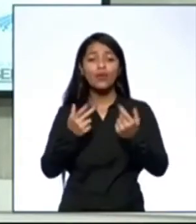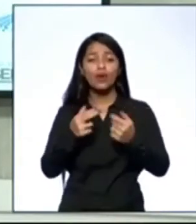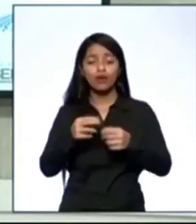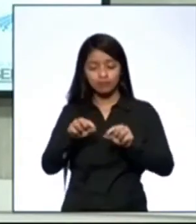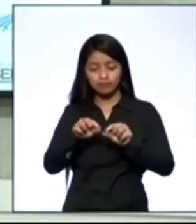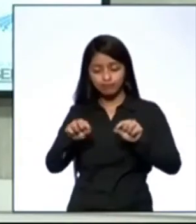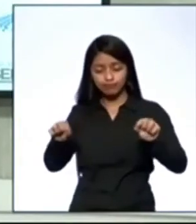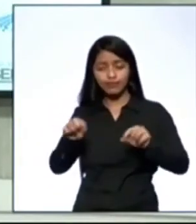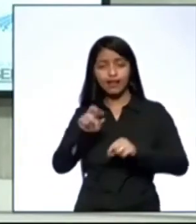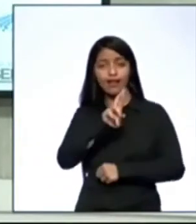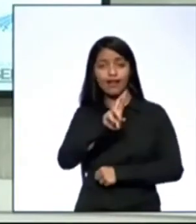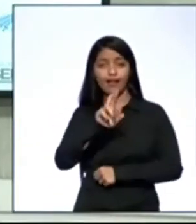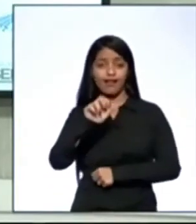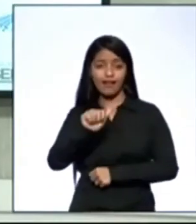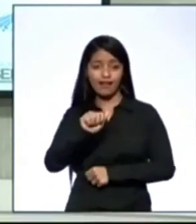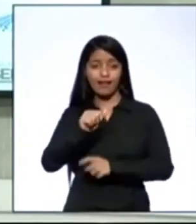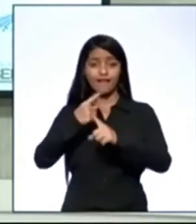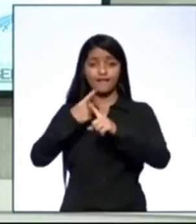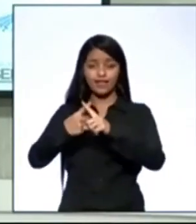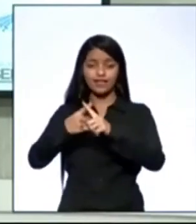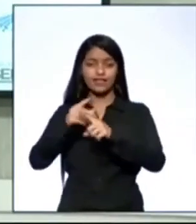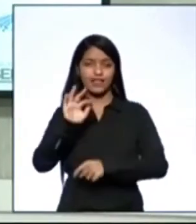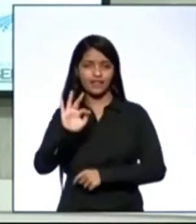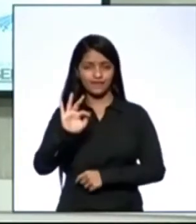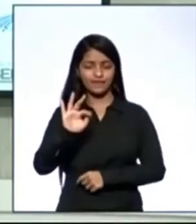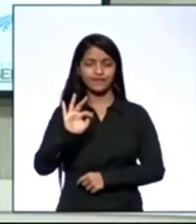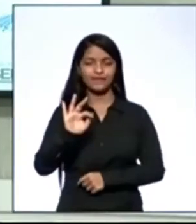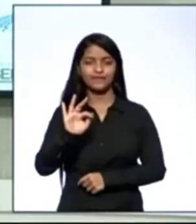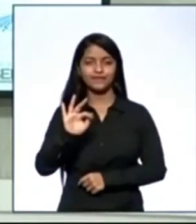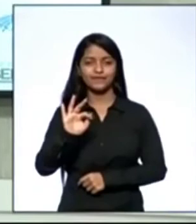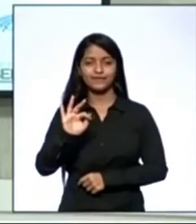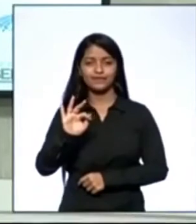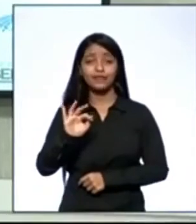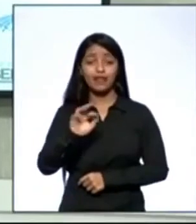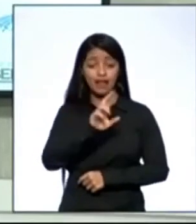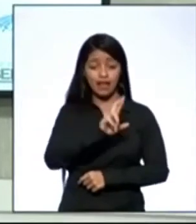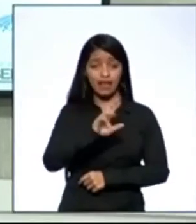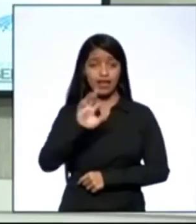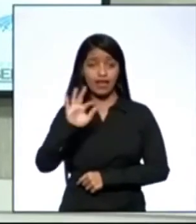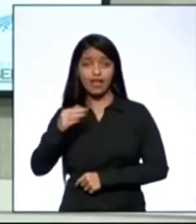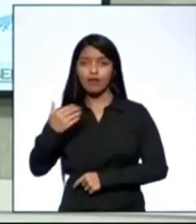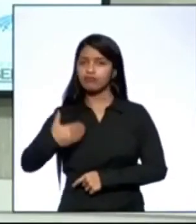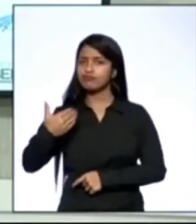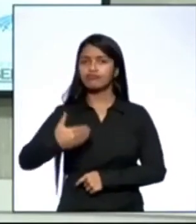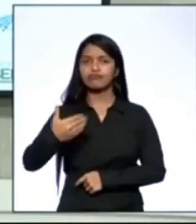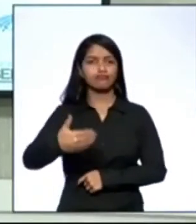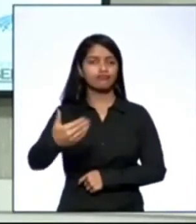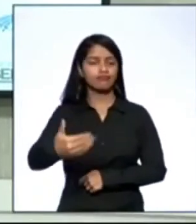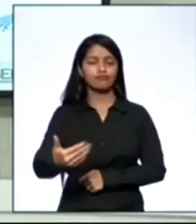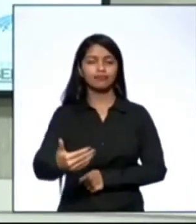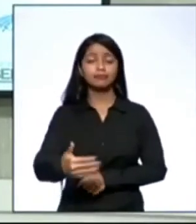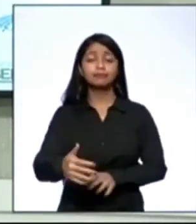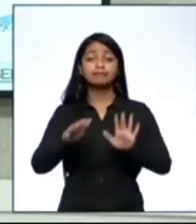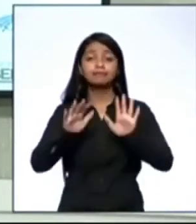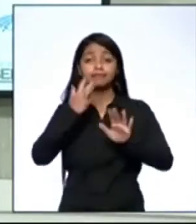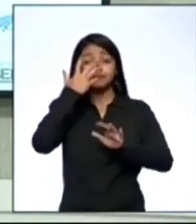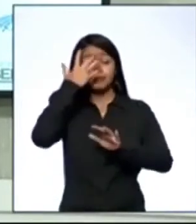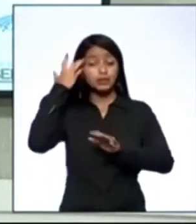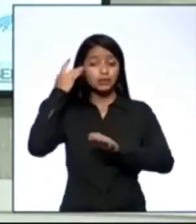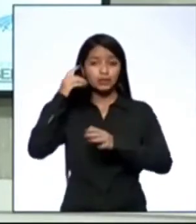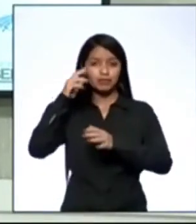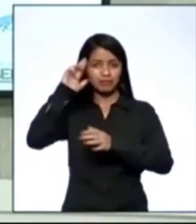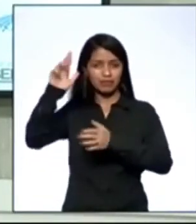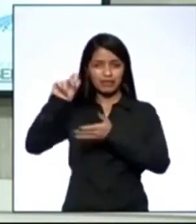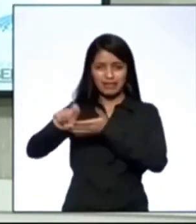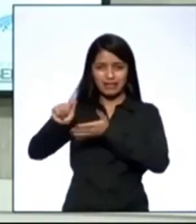A é a coroa, vezes a sua frequência. O produto RF é constante. Só que o autor não trabalha com frequência,